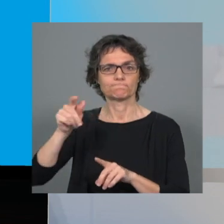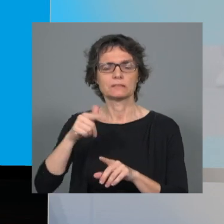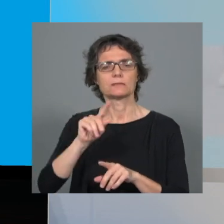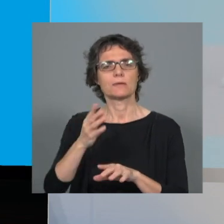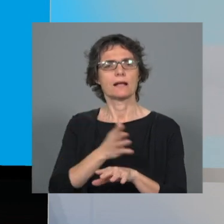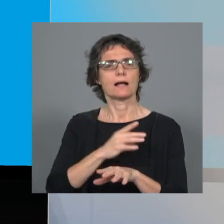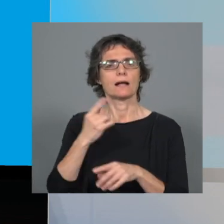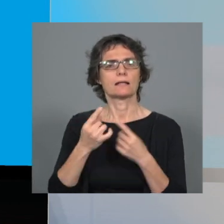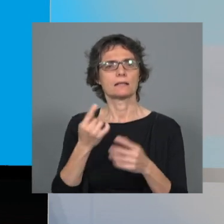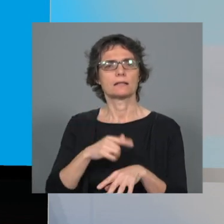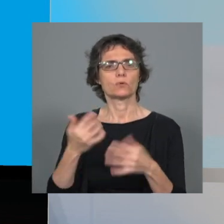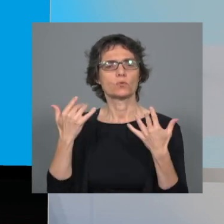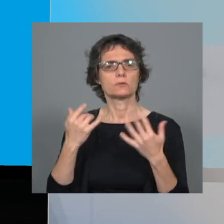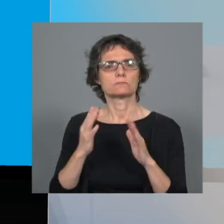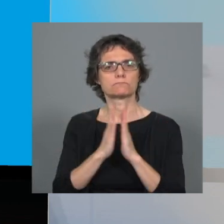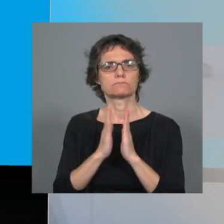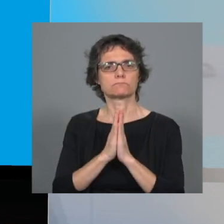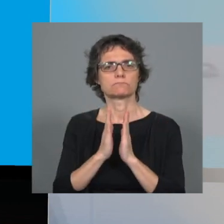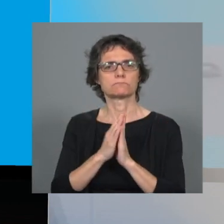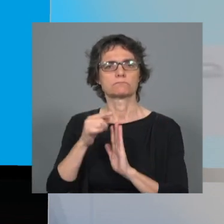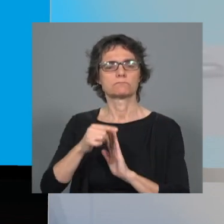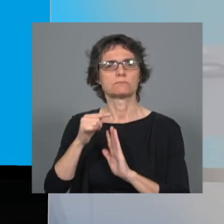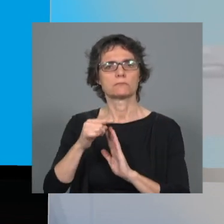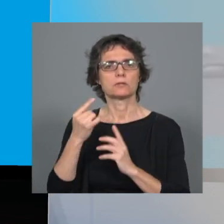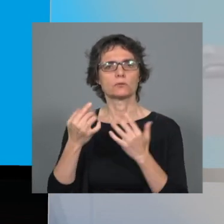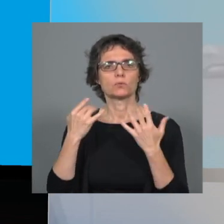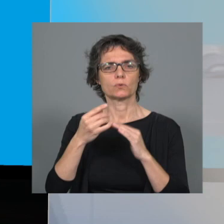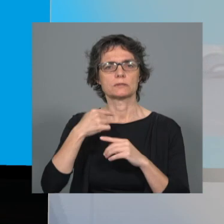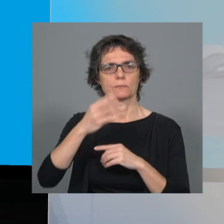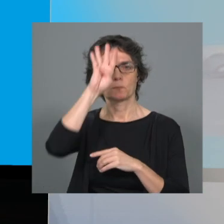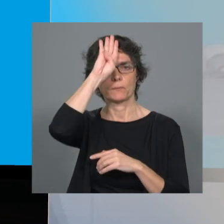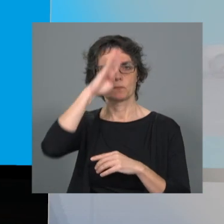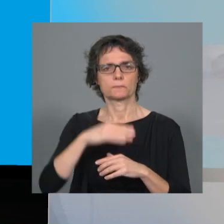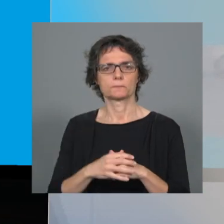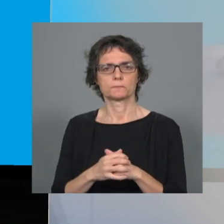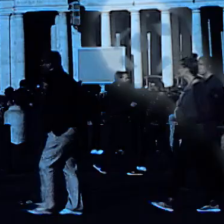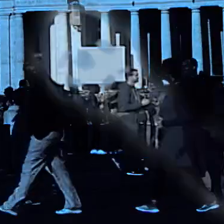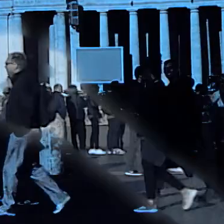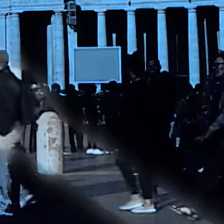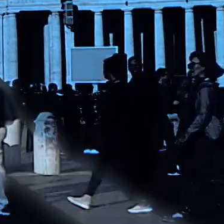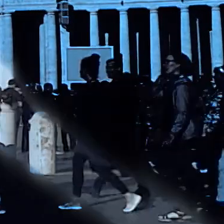olhamos ainda à atualidade religiosa, onde destacamos a Semana do Papa.